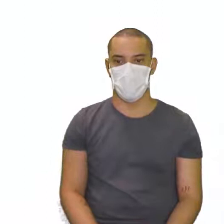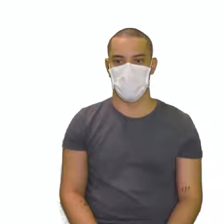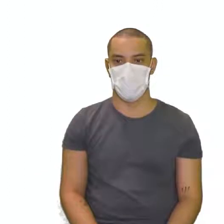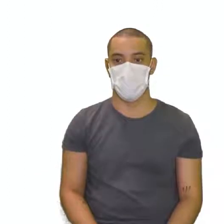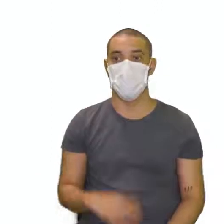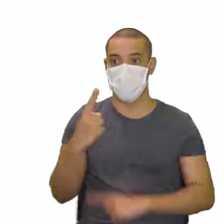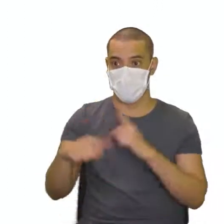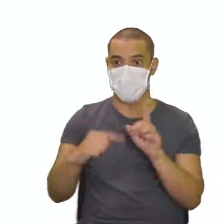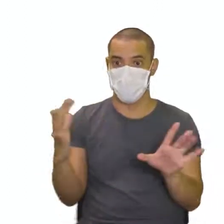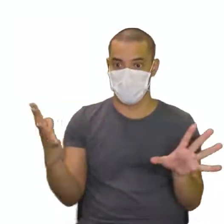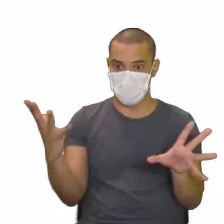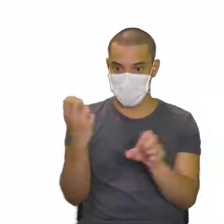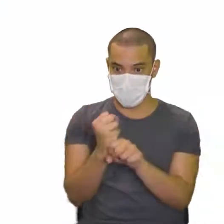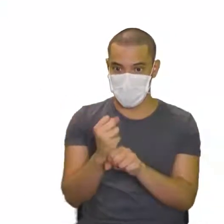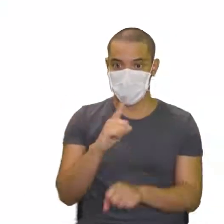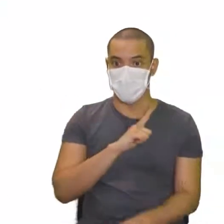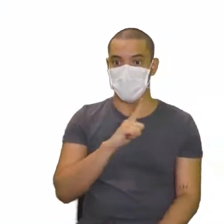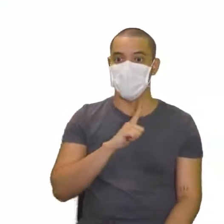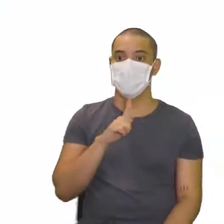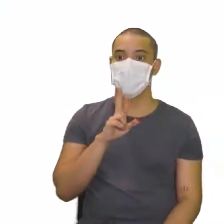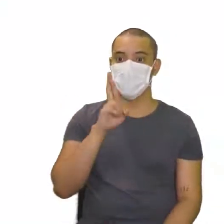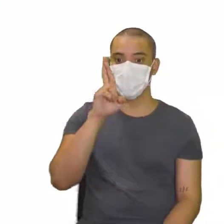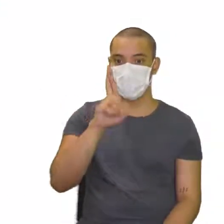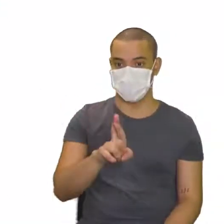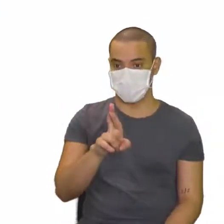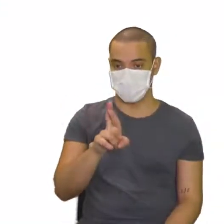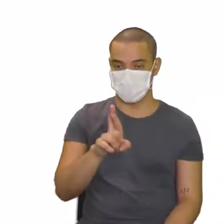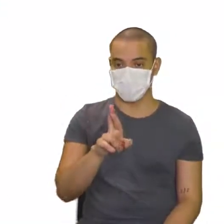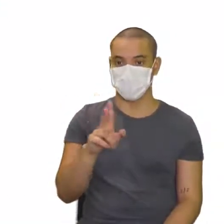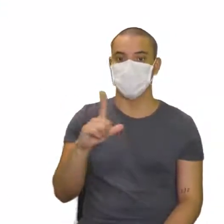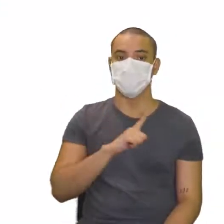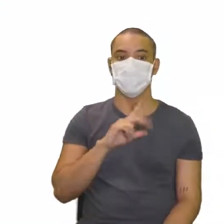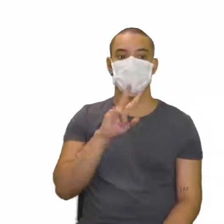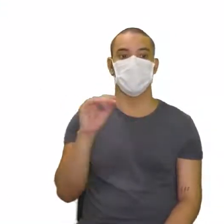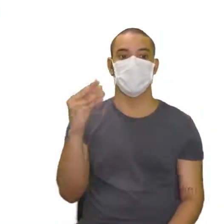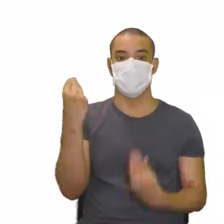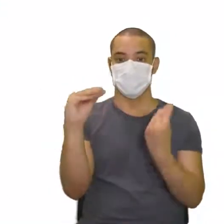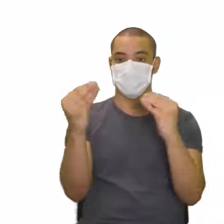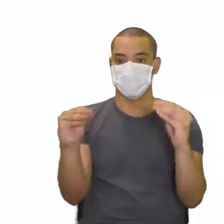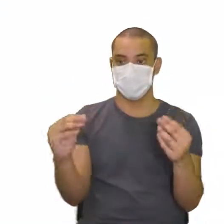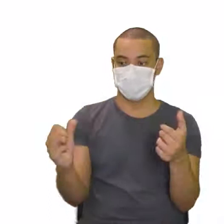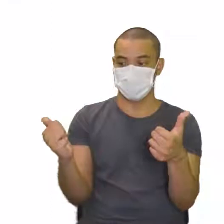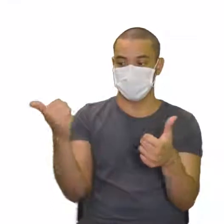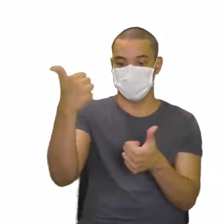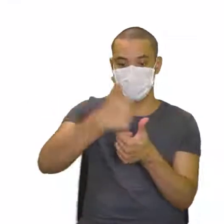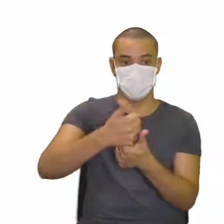Calculou essa área, pessoal, tá ali a área. Vamos aí substituir aqui, ó.